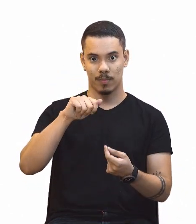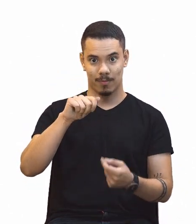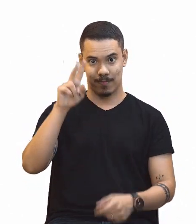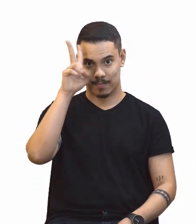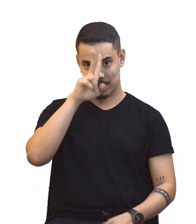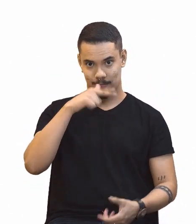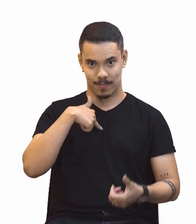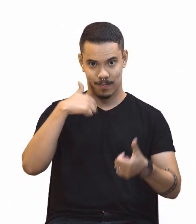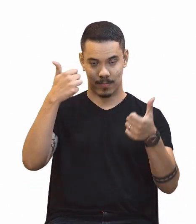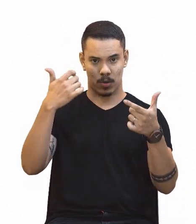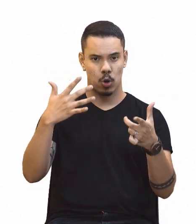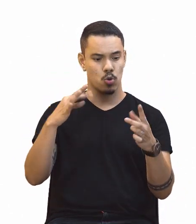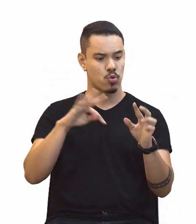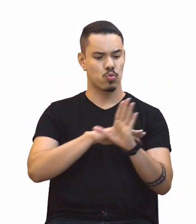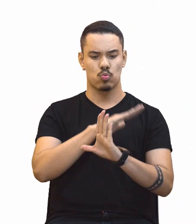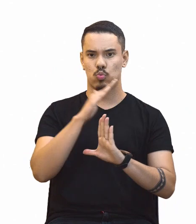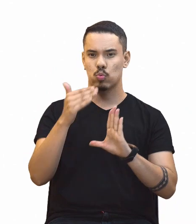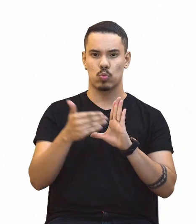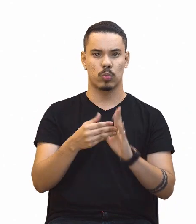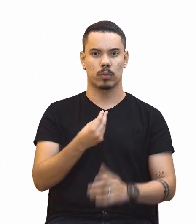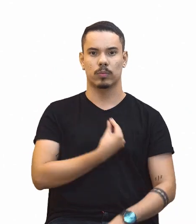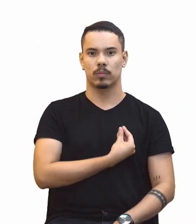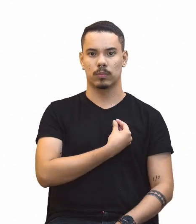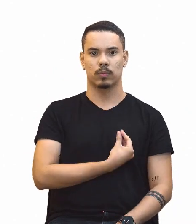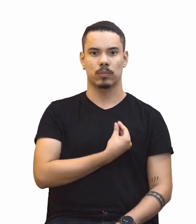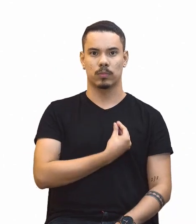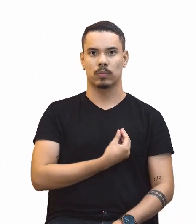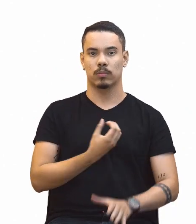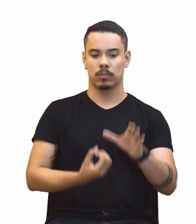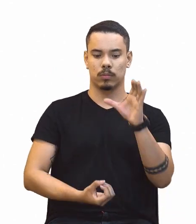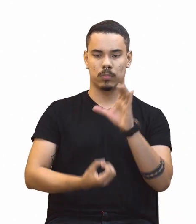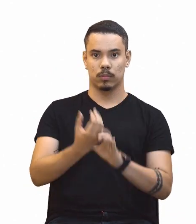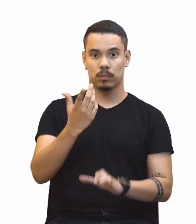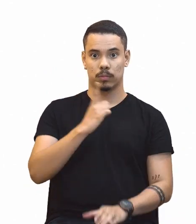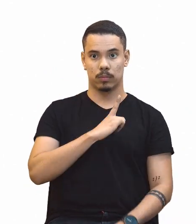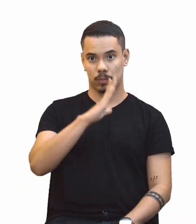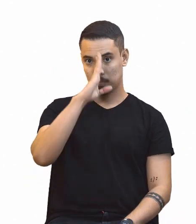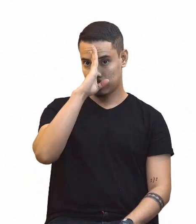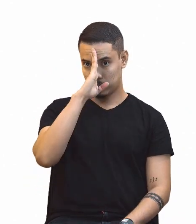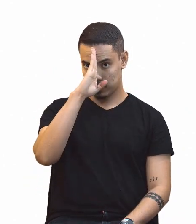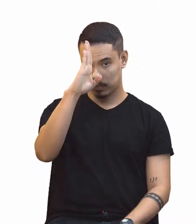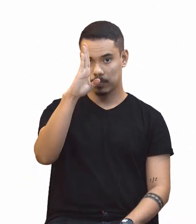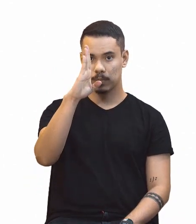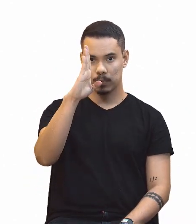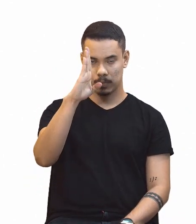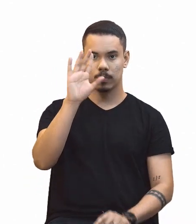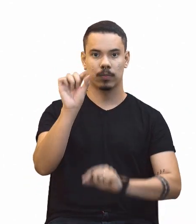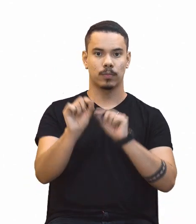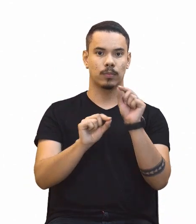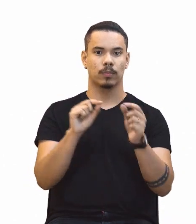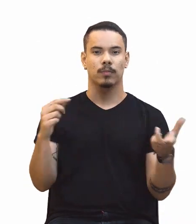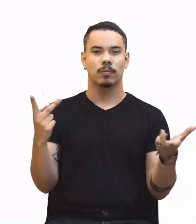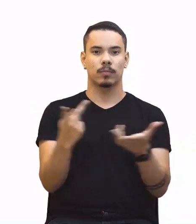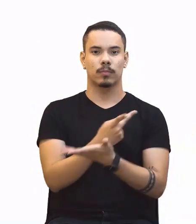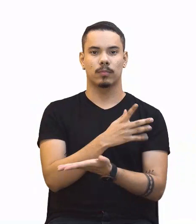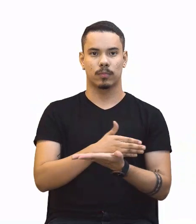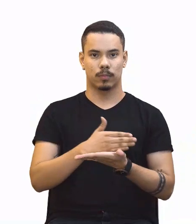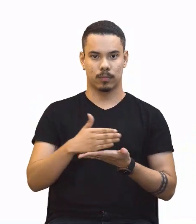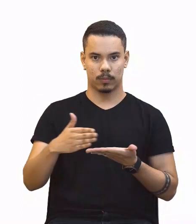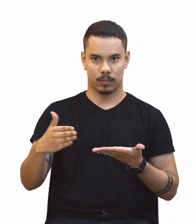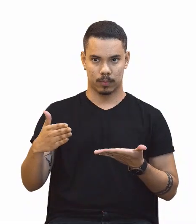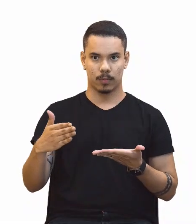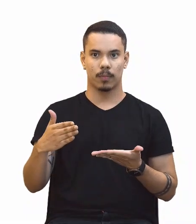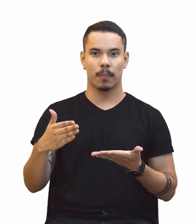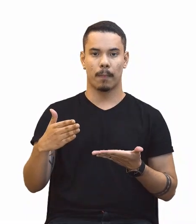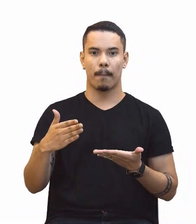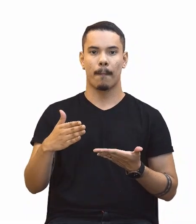Tudo o que existe foi gerado e deve ter um princípio gerador, uma causa inicial,